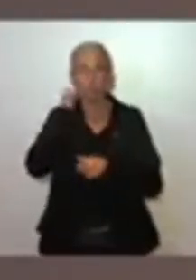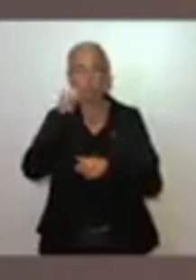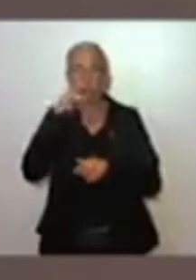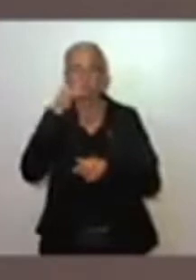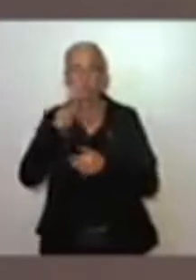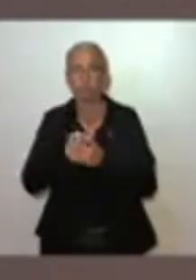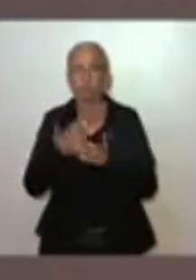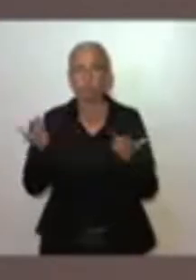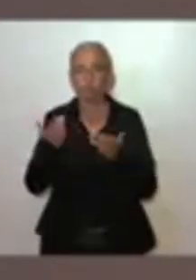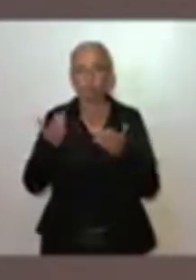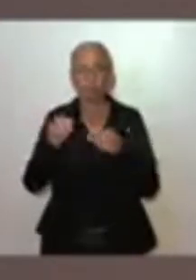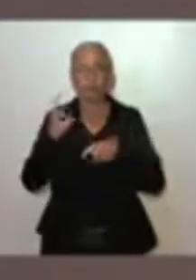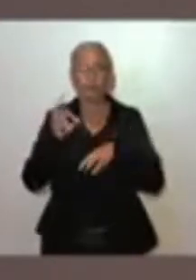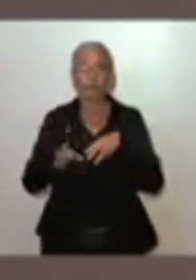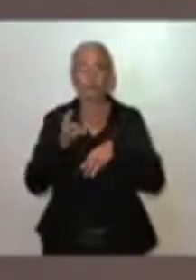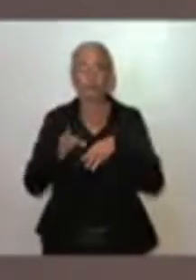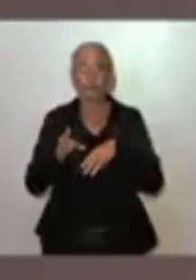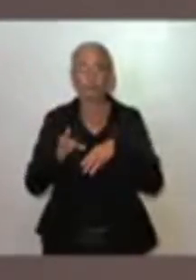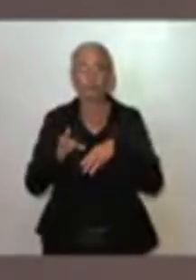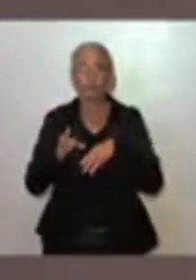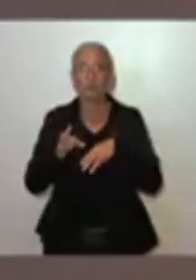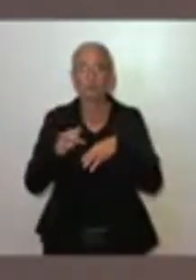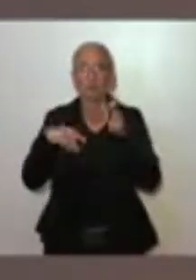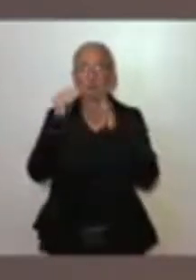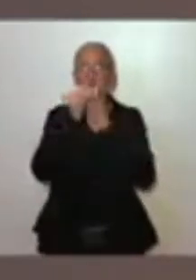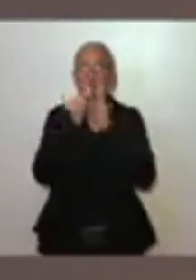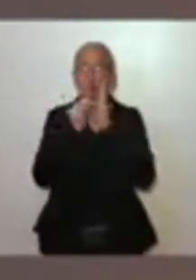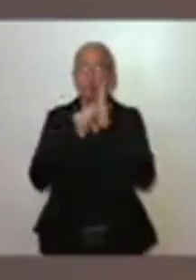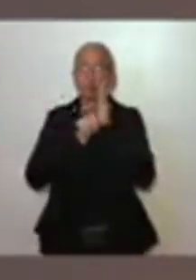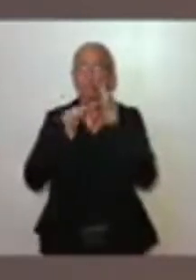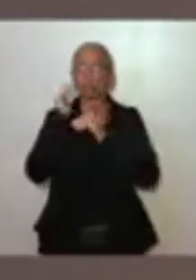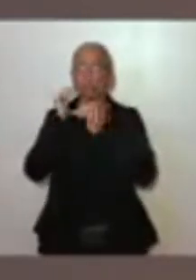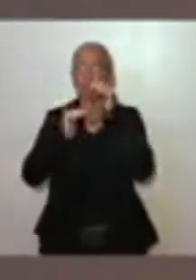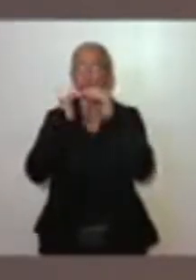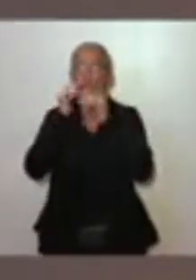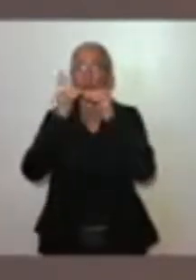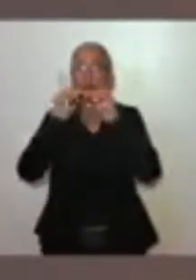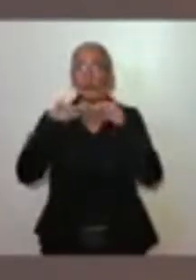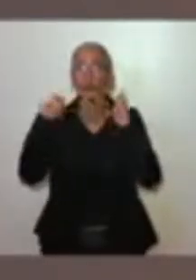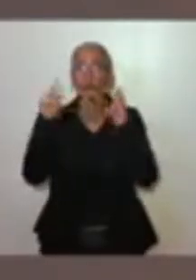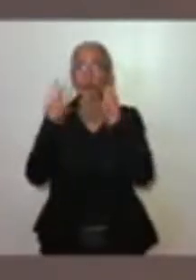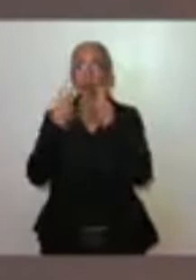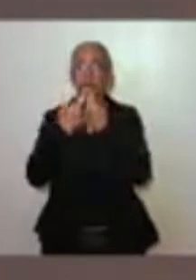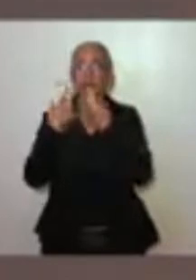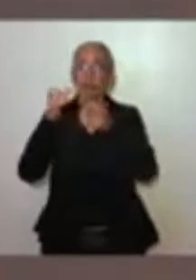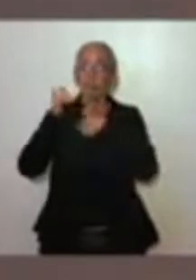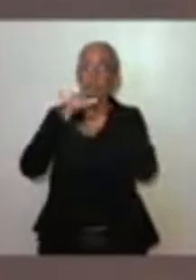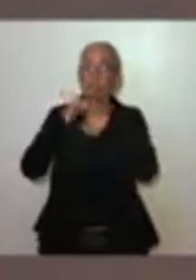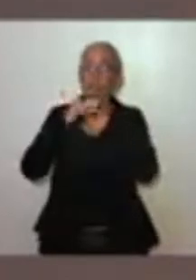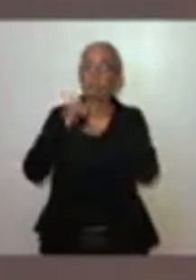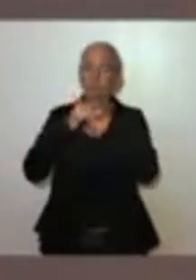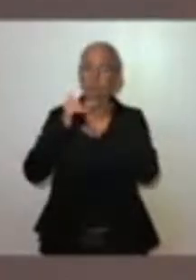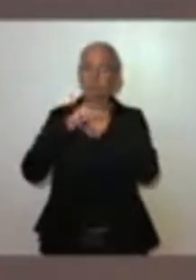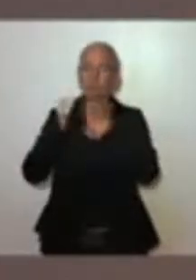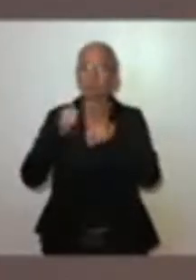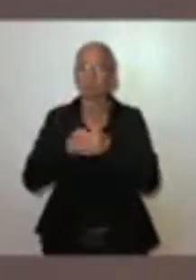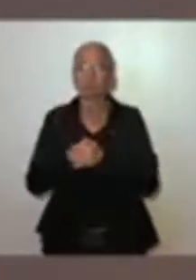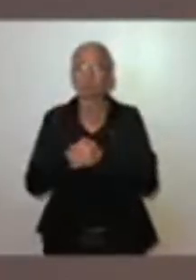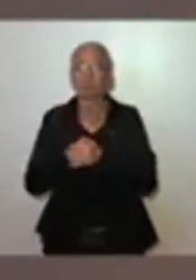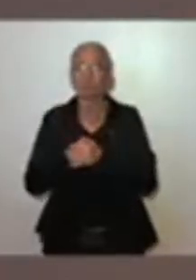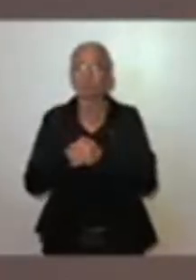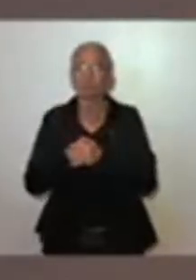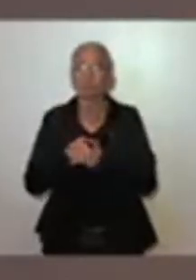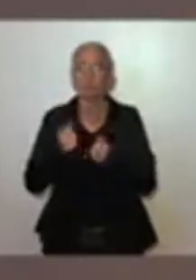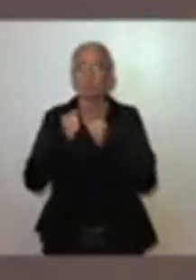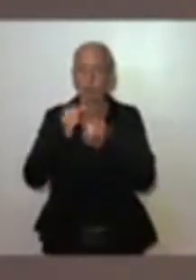Ministro a próxima pauta Progressista é a das uniões poliafetivas e nós contamos com o senhor